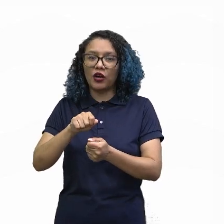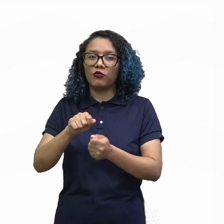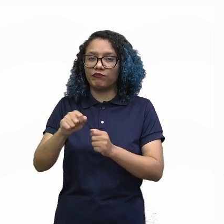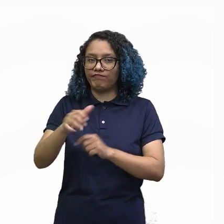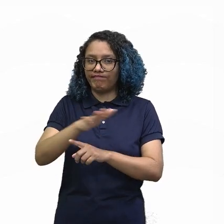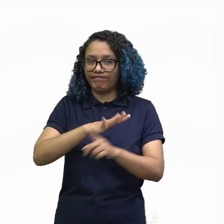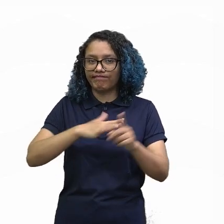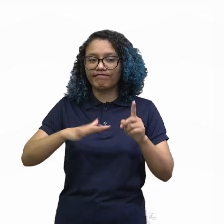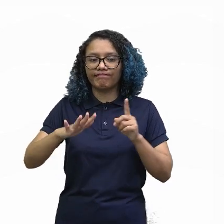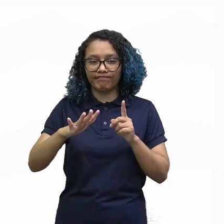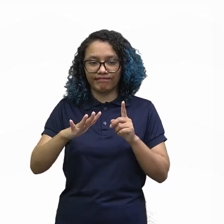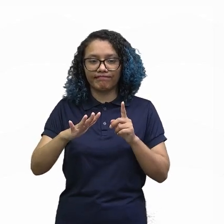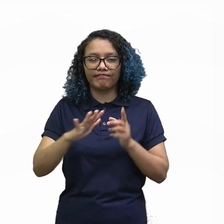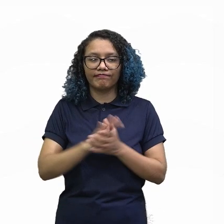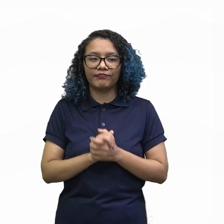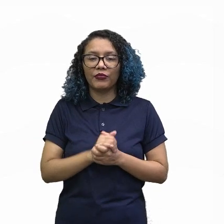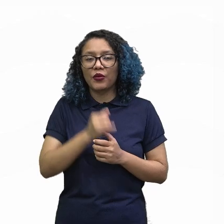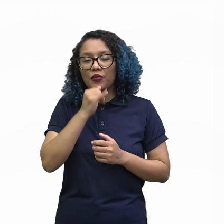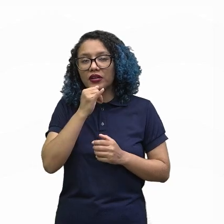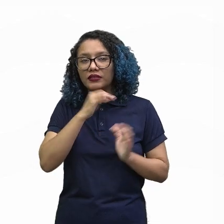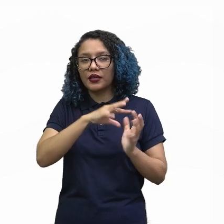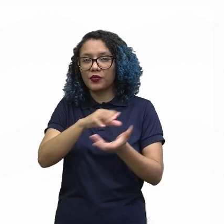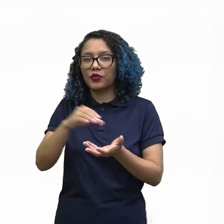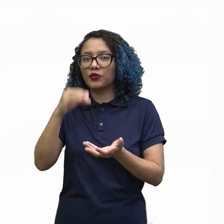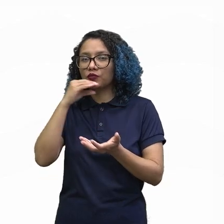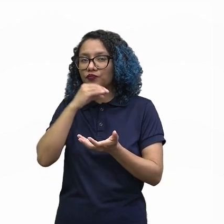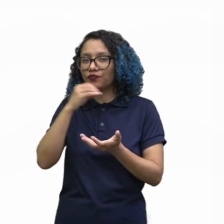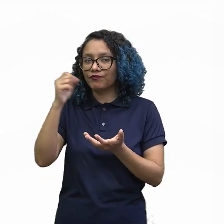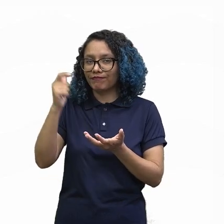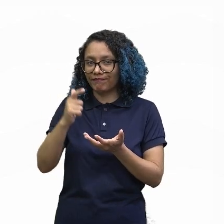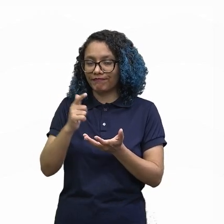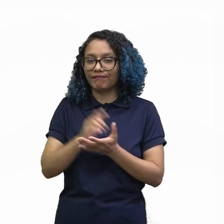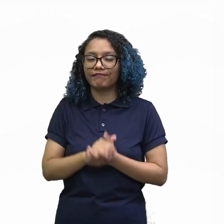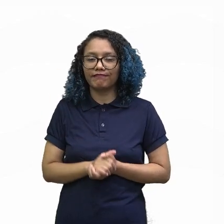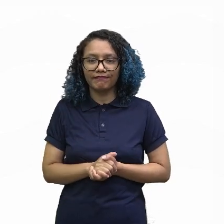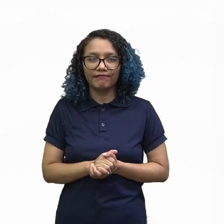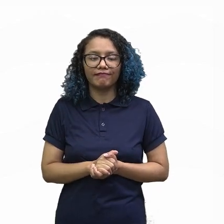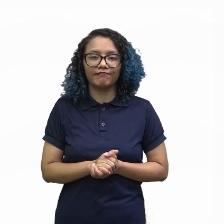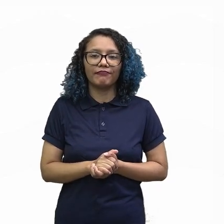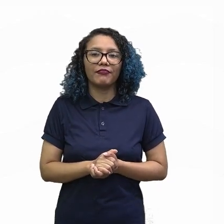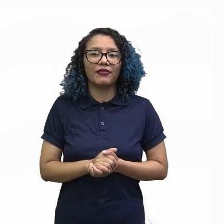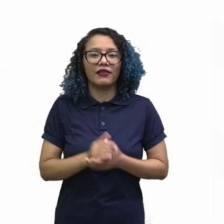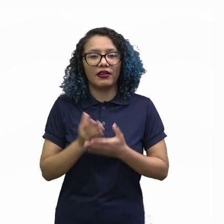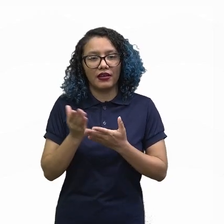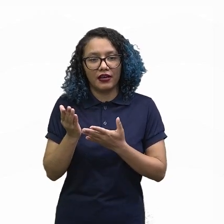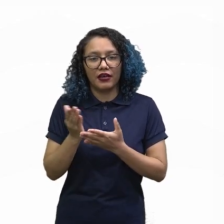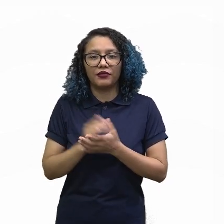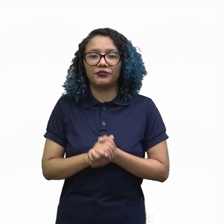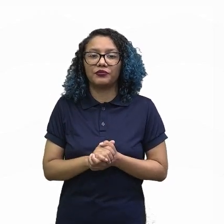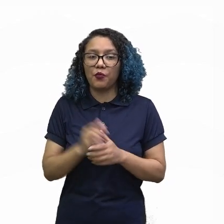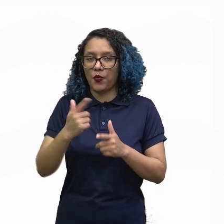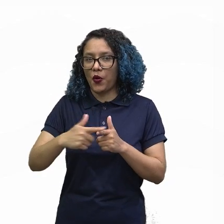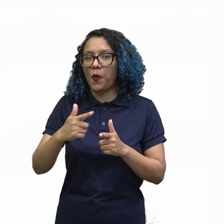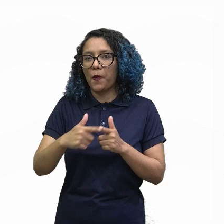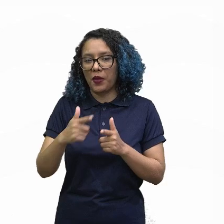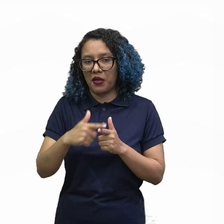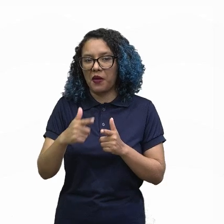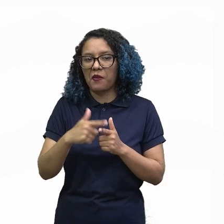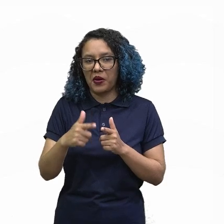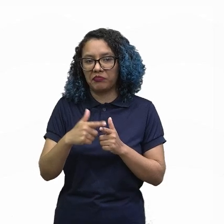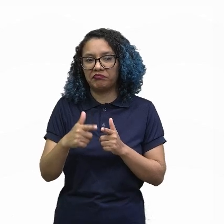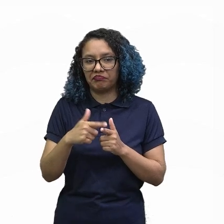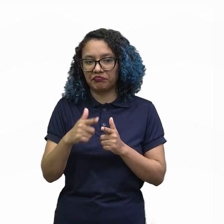ambientais globais, como o efeito estufa. Então, aí é uma grande desvantagem, então,